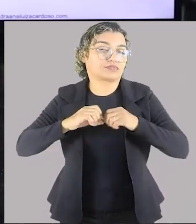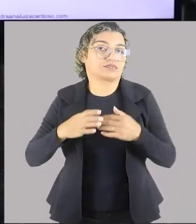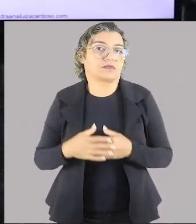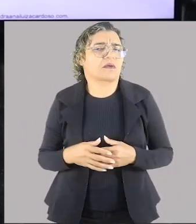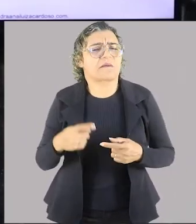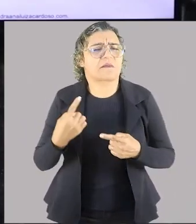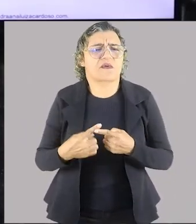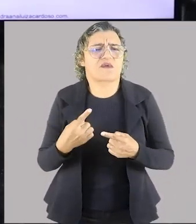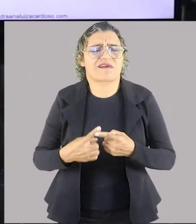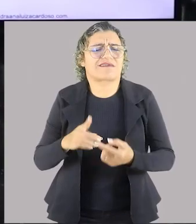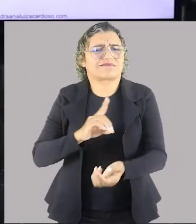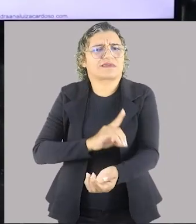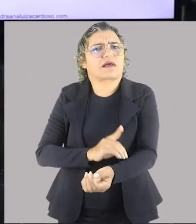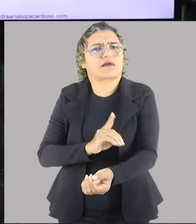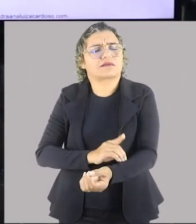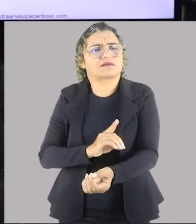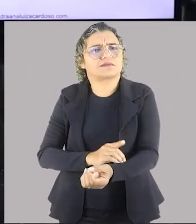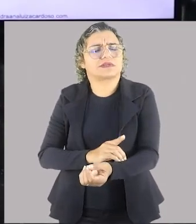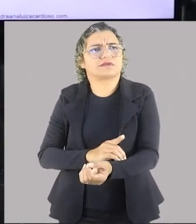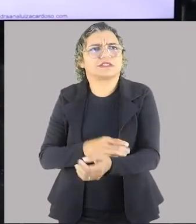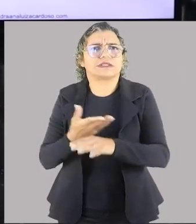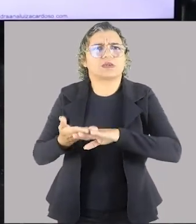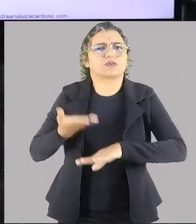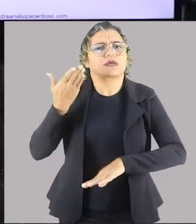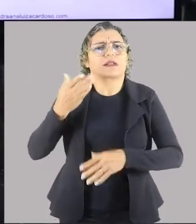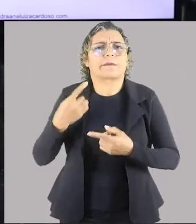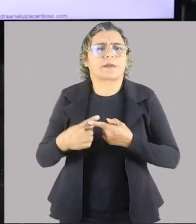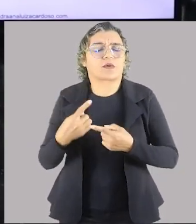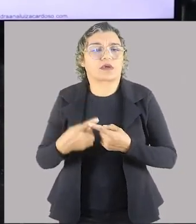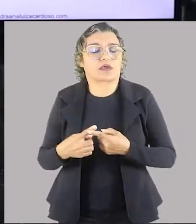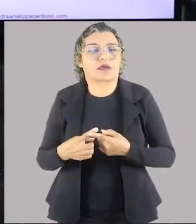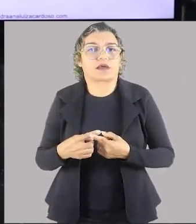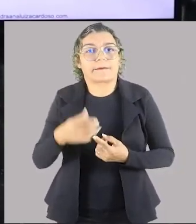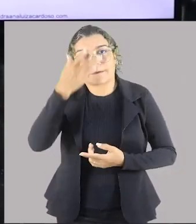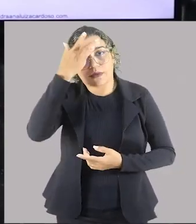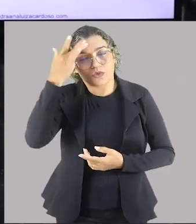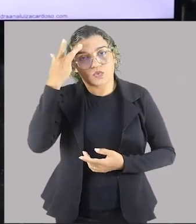por que essa glicemia ela se altera? Esse indivíduo ele consome